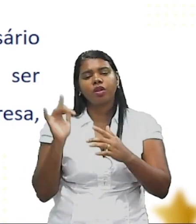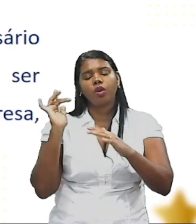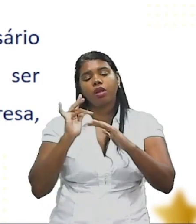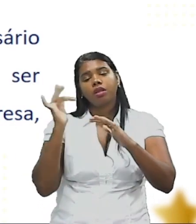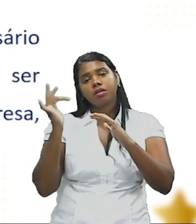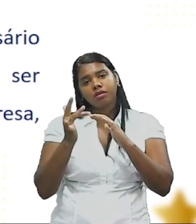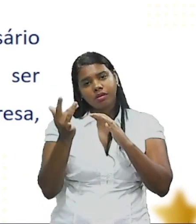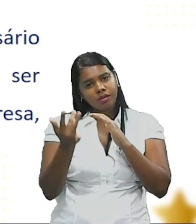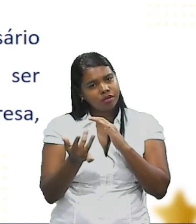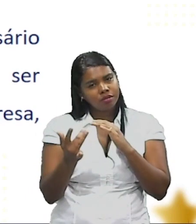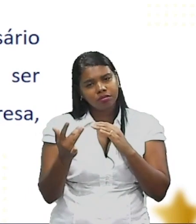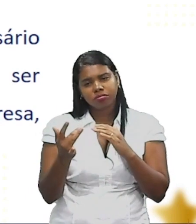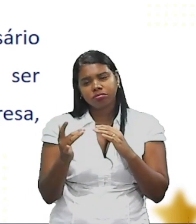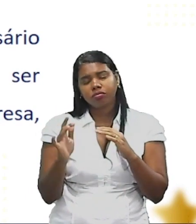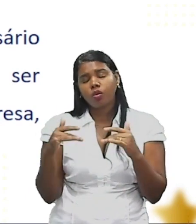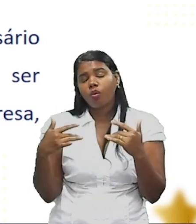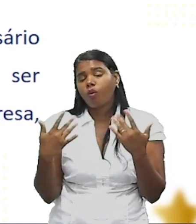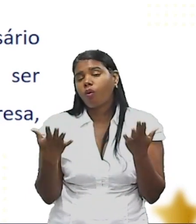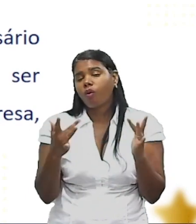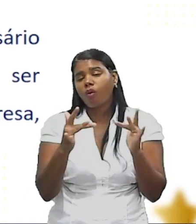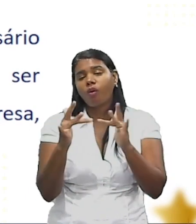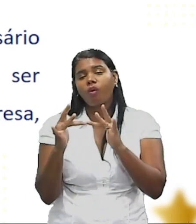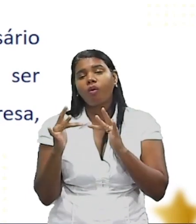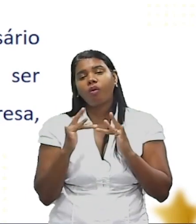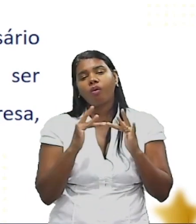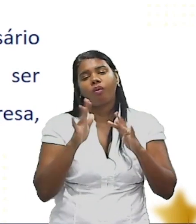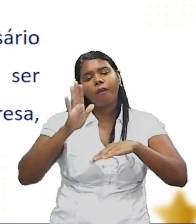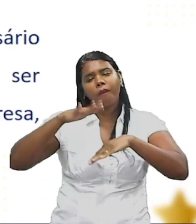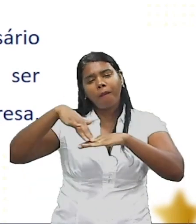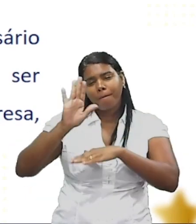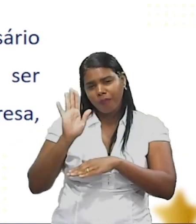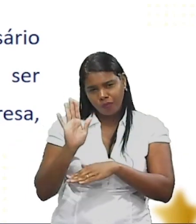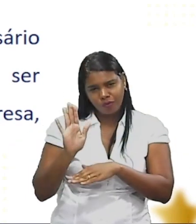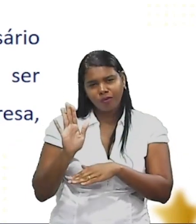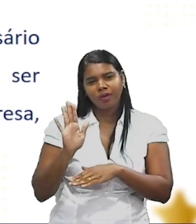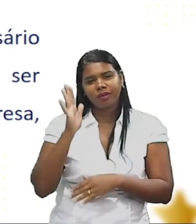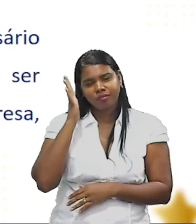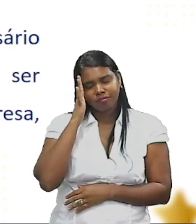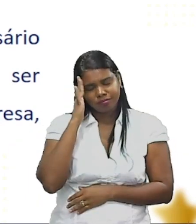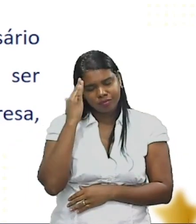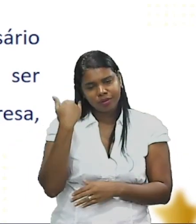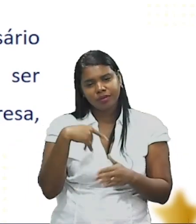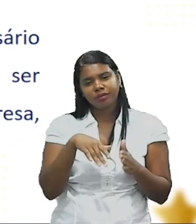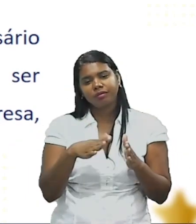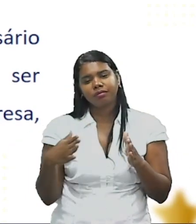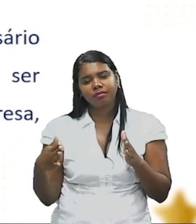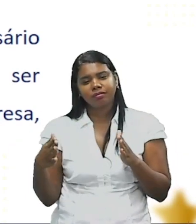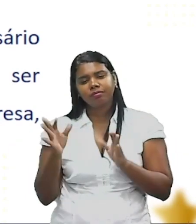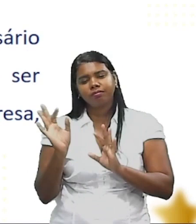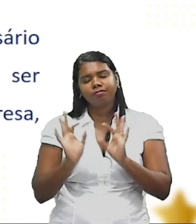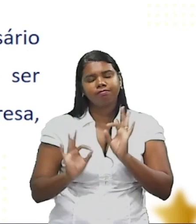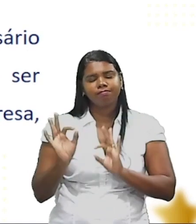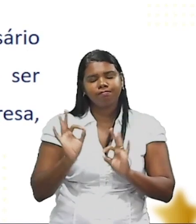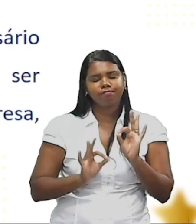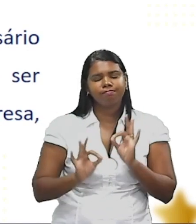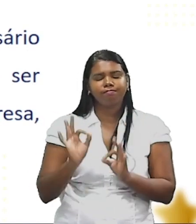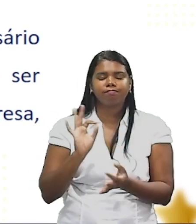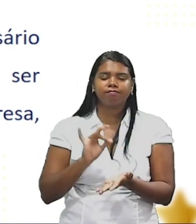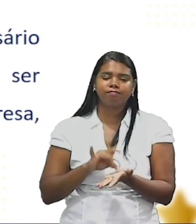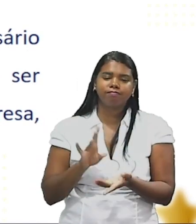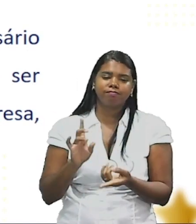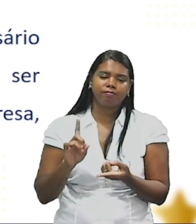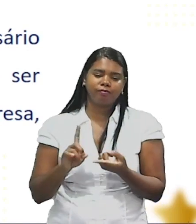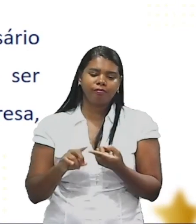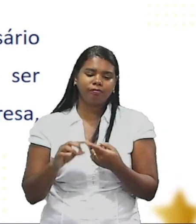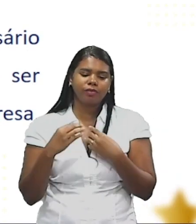social, qualquer contato. Então, vai muito além só do processo produtivo, né?